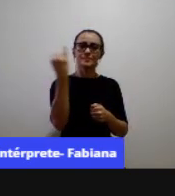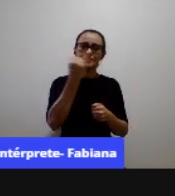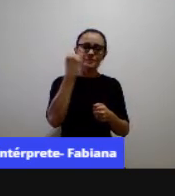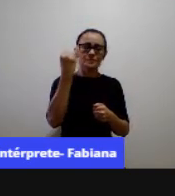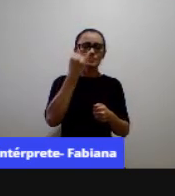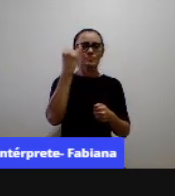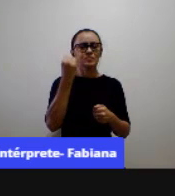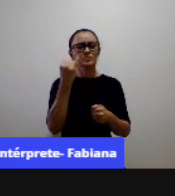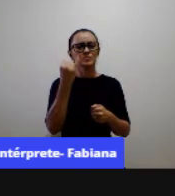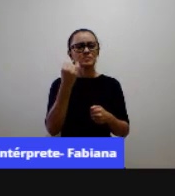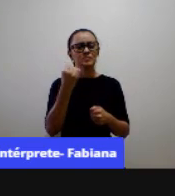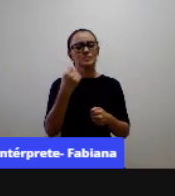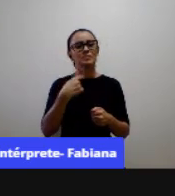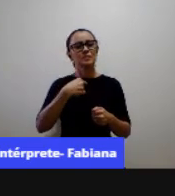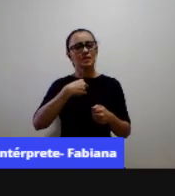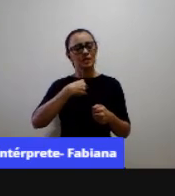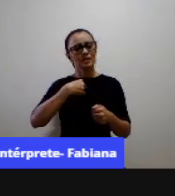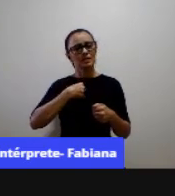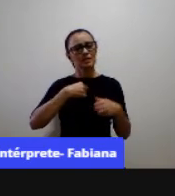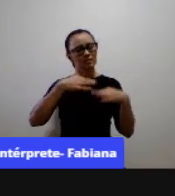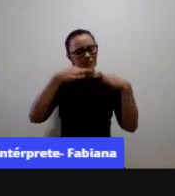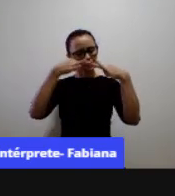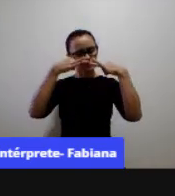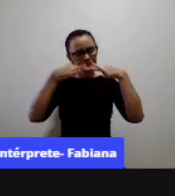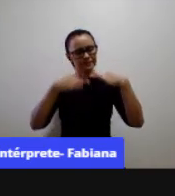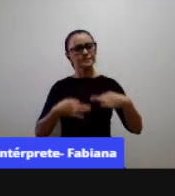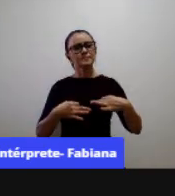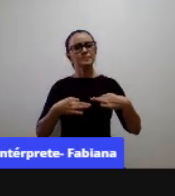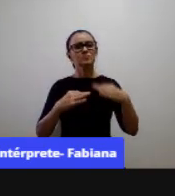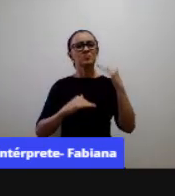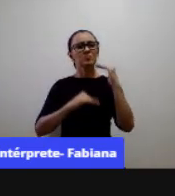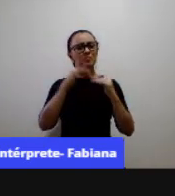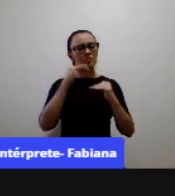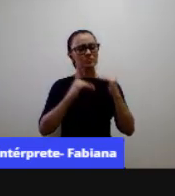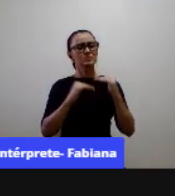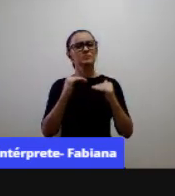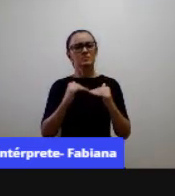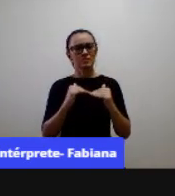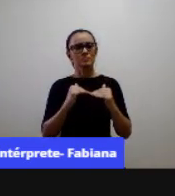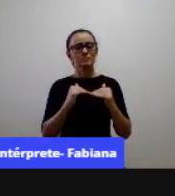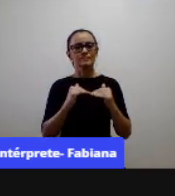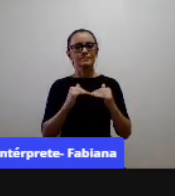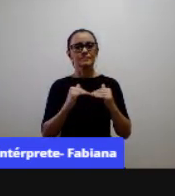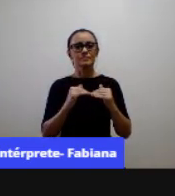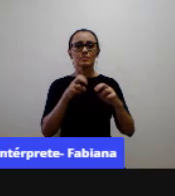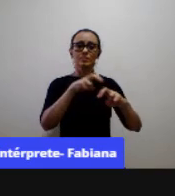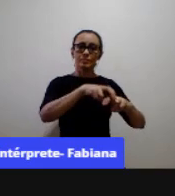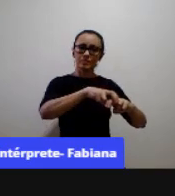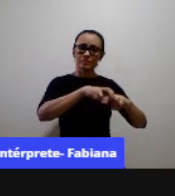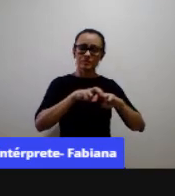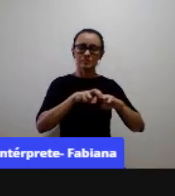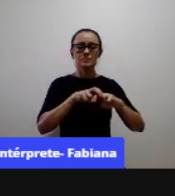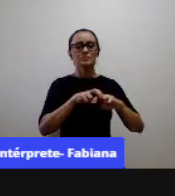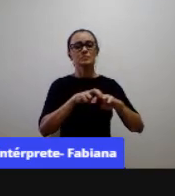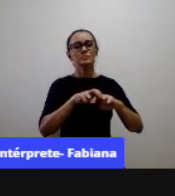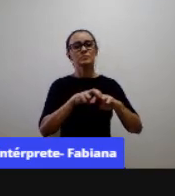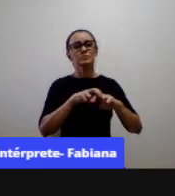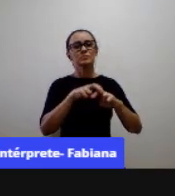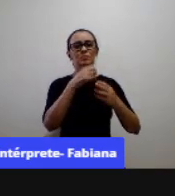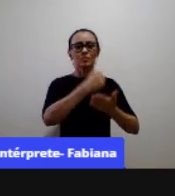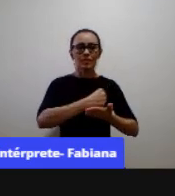extremamente profissional nessa avaliação. Por isso, o apoio de um profissional da sala de